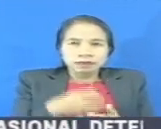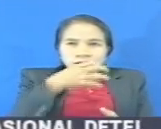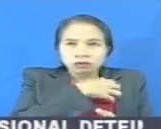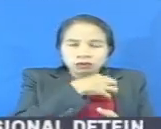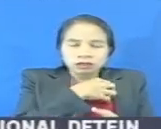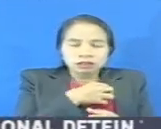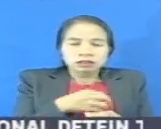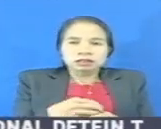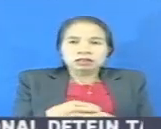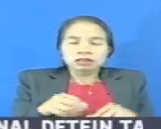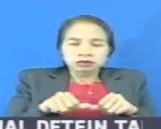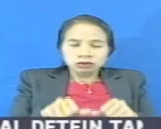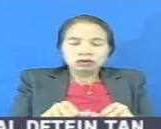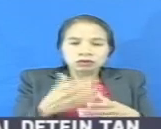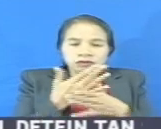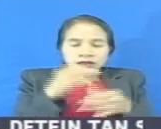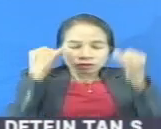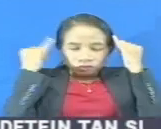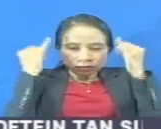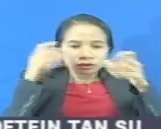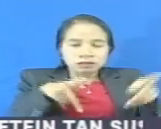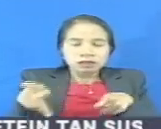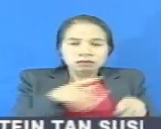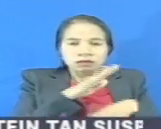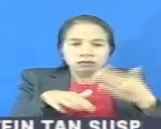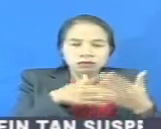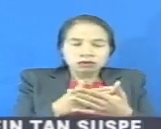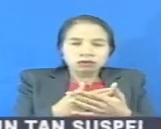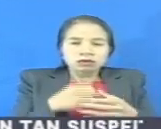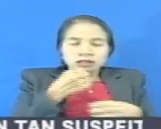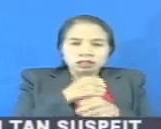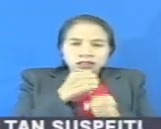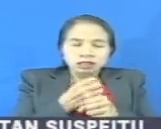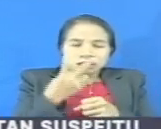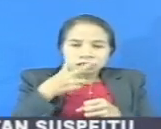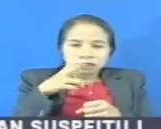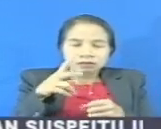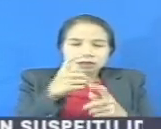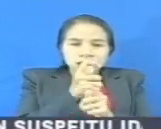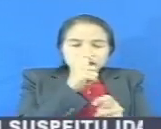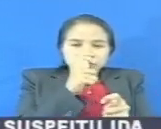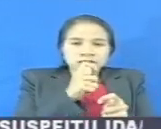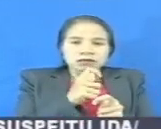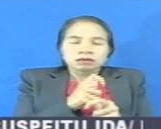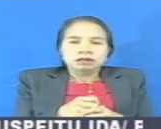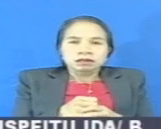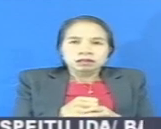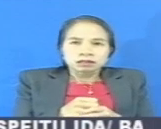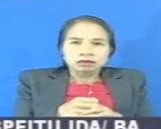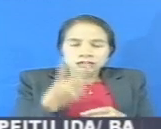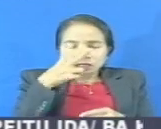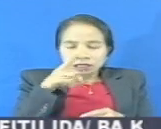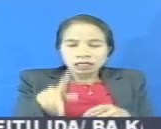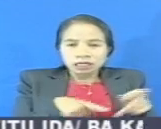Nacional Timor-Leste se continua a fazer informação para a comunidade Sira, no mo se halo passa revista para transporte público no privado, onde